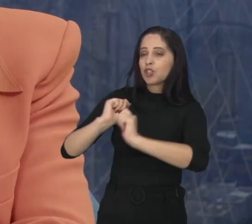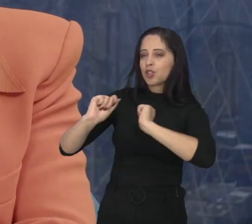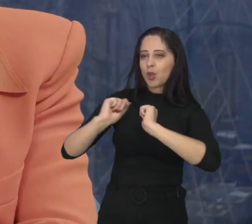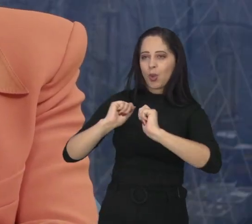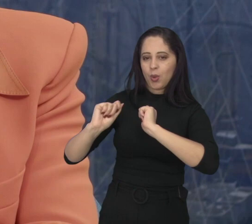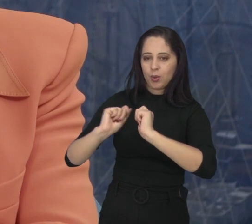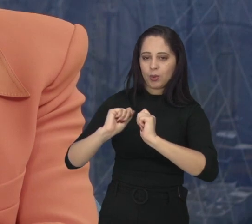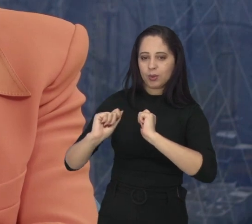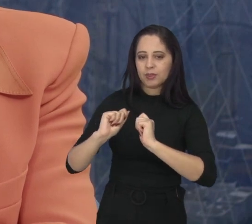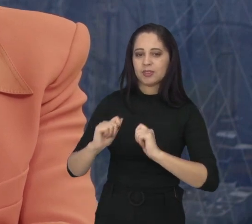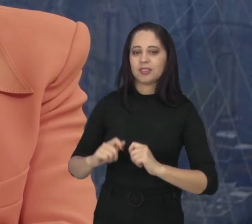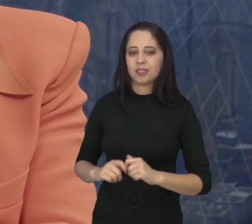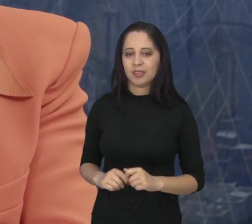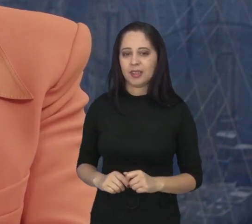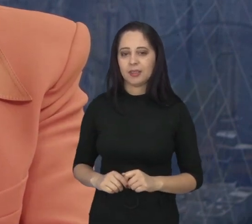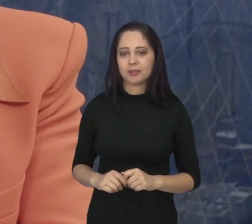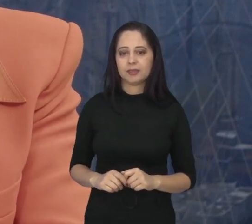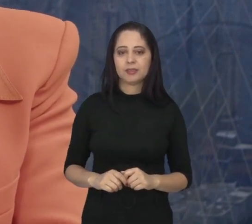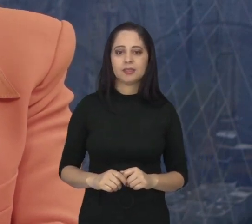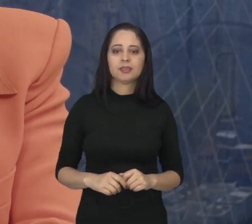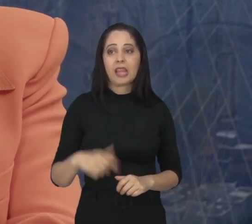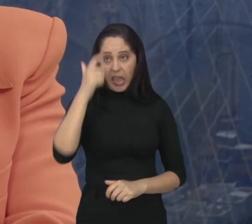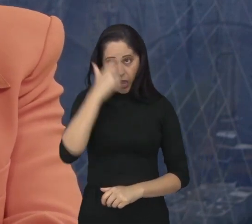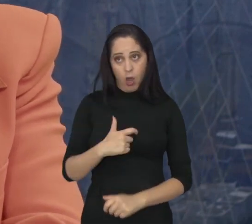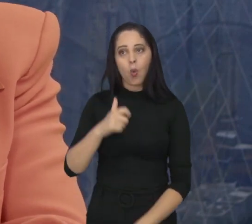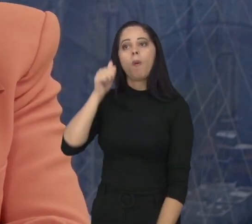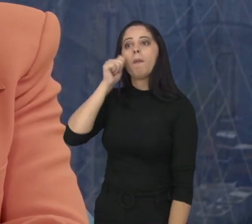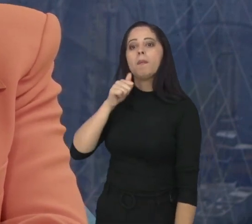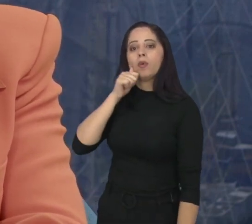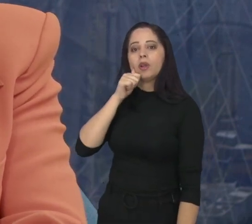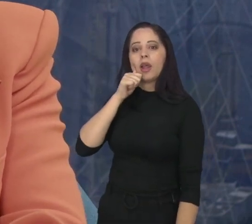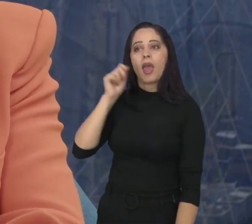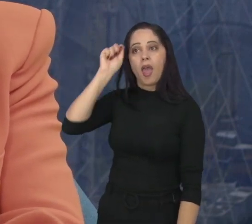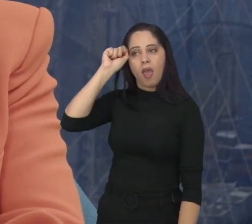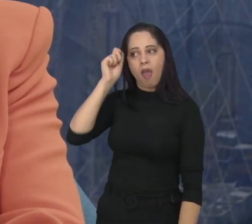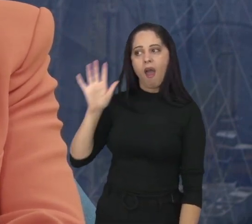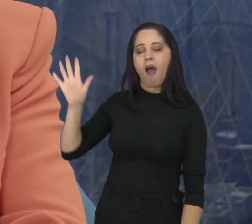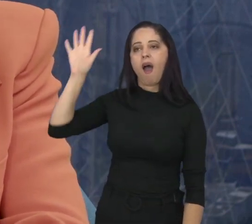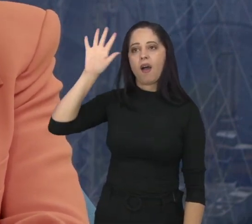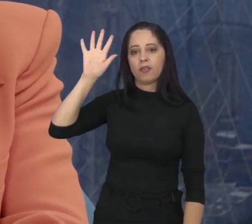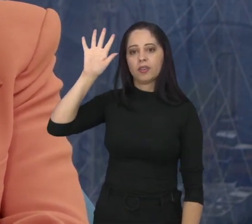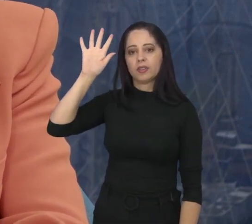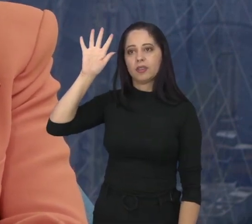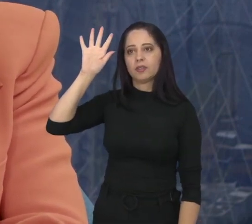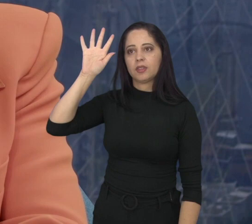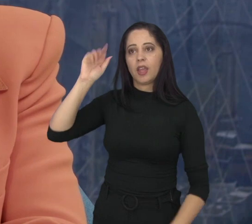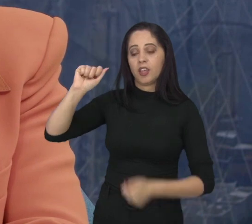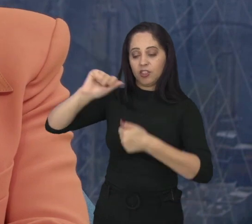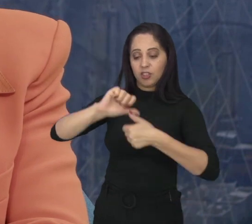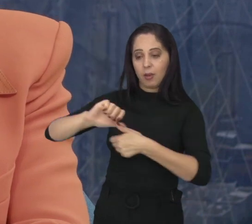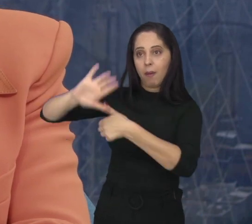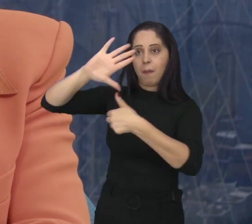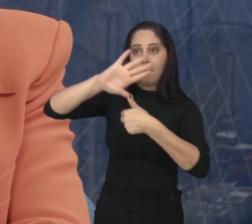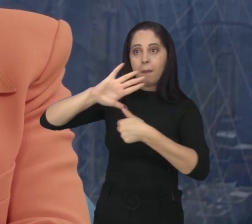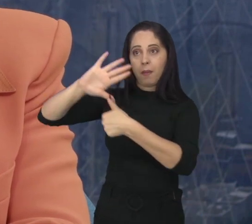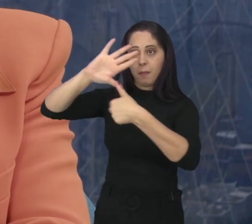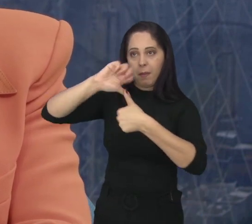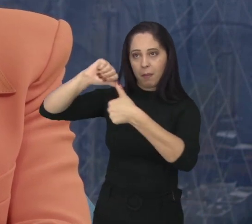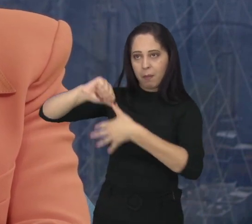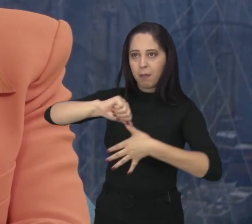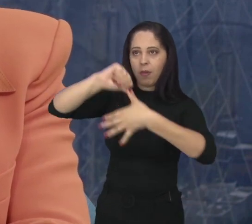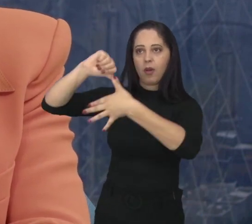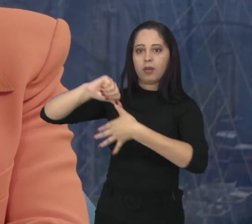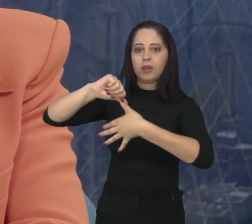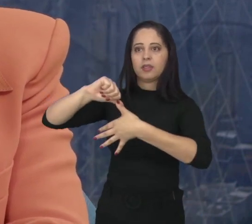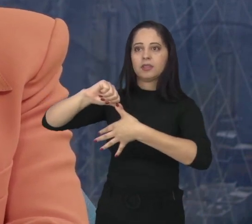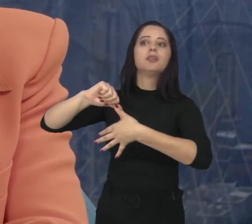reativo. Eu sou uma mulher afrodescendente, latino-americana, brasileira,